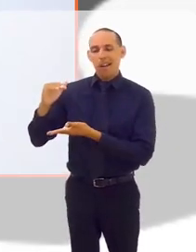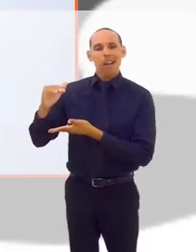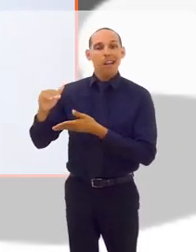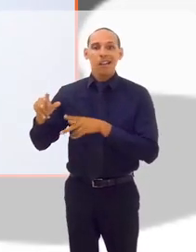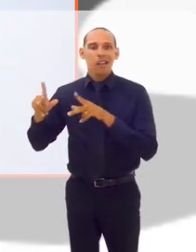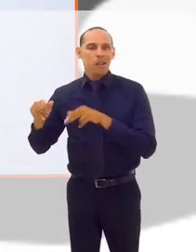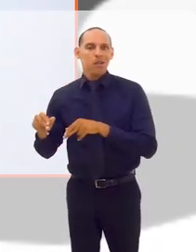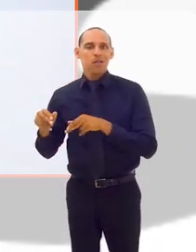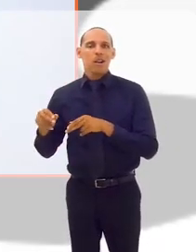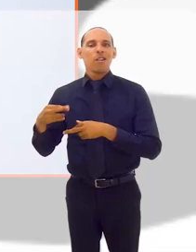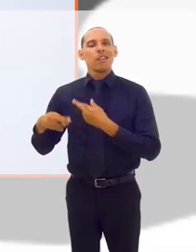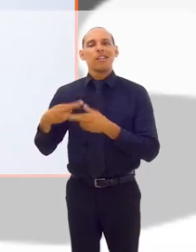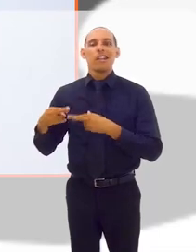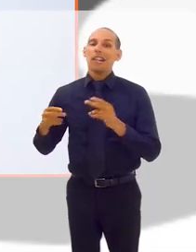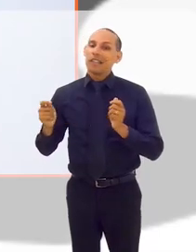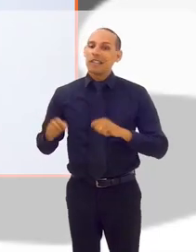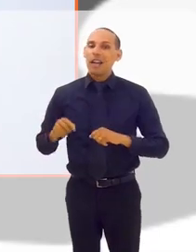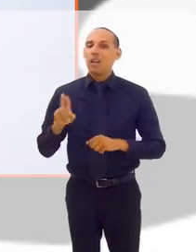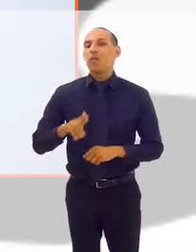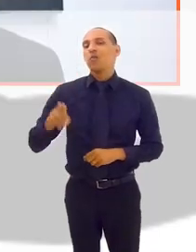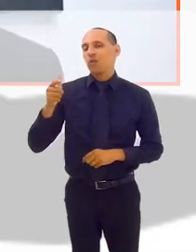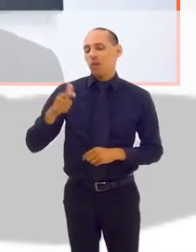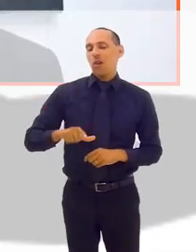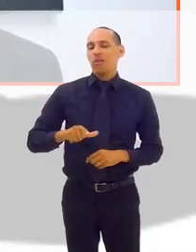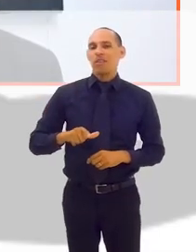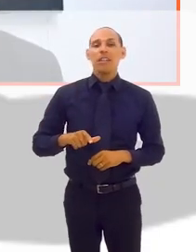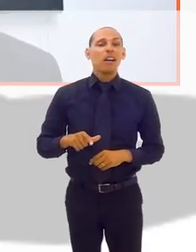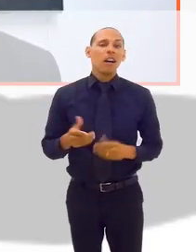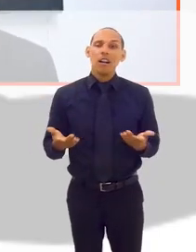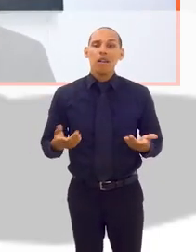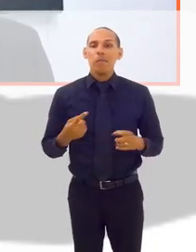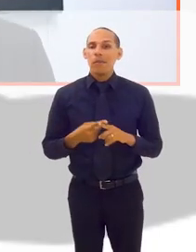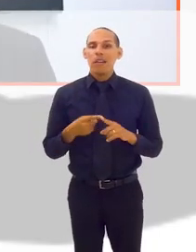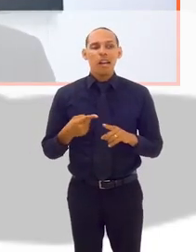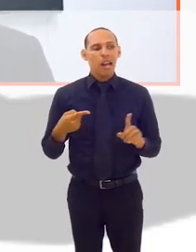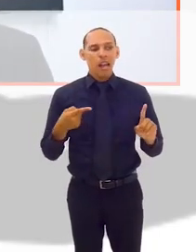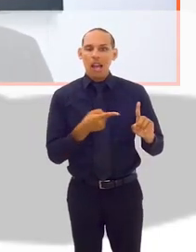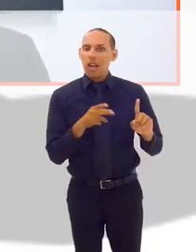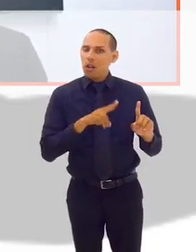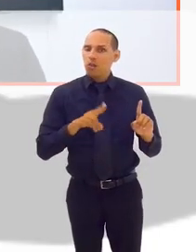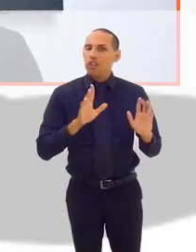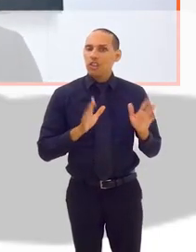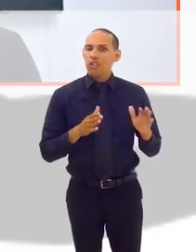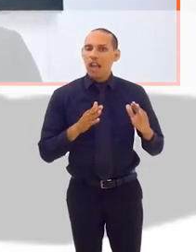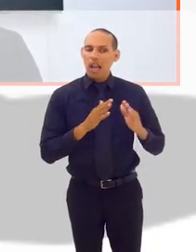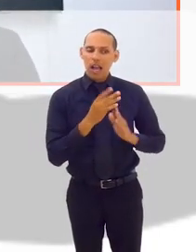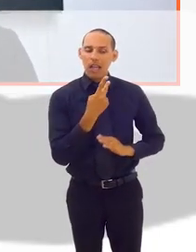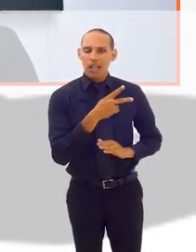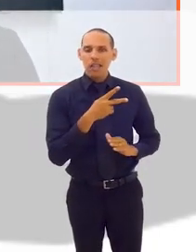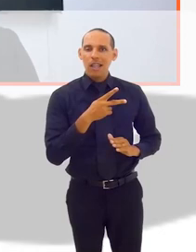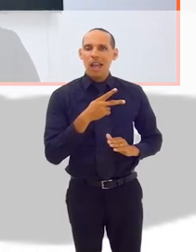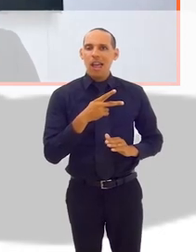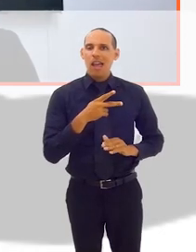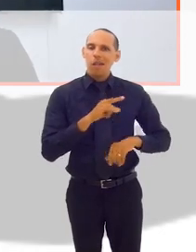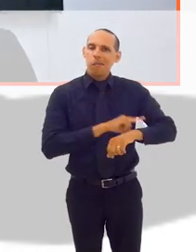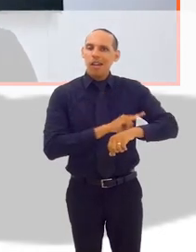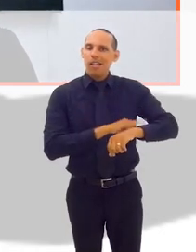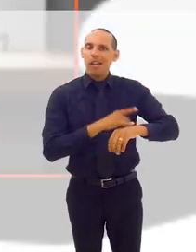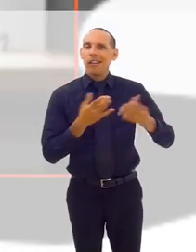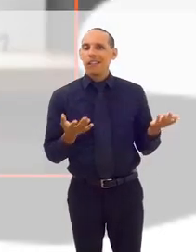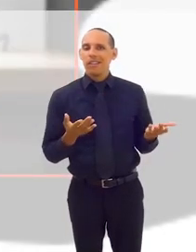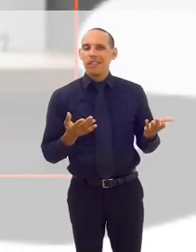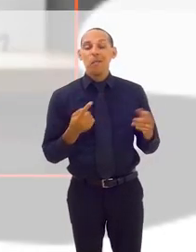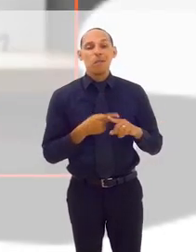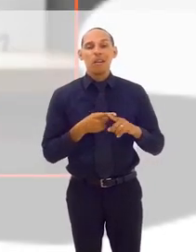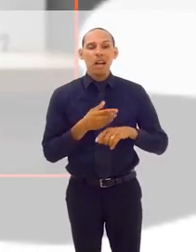mesma embalagem possa ser reciclada, possa ser reutilizada. O que é muito justo, porque ela estava usando esse shampoo no banheiro dela, porque na prática, Érico,